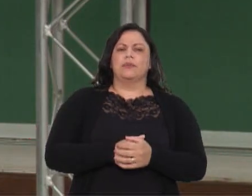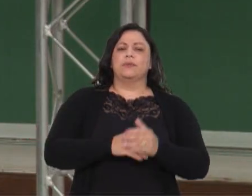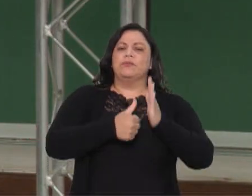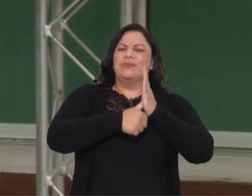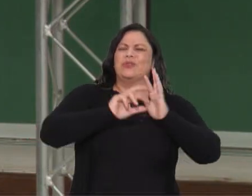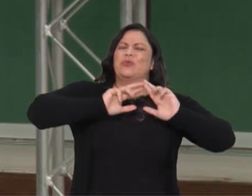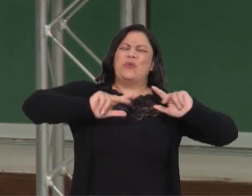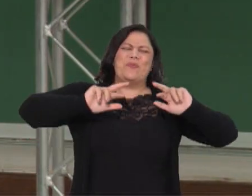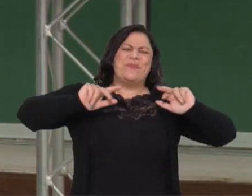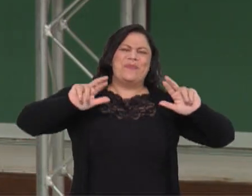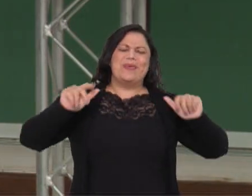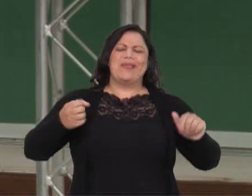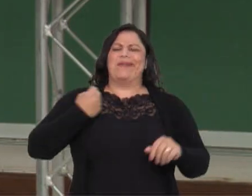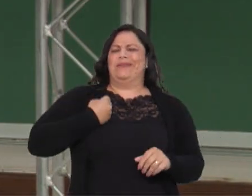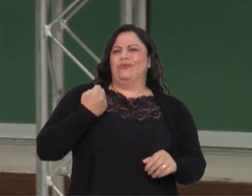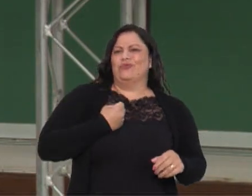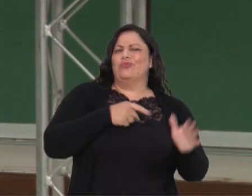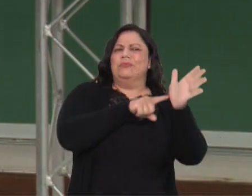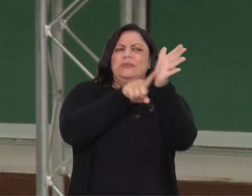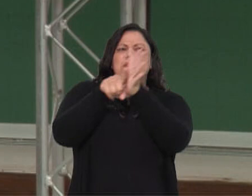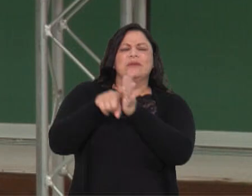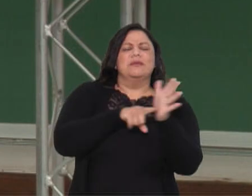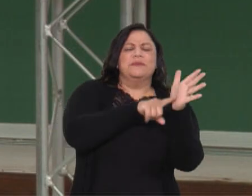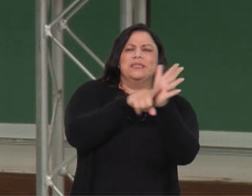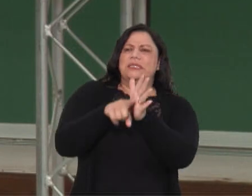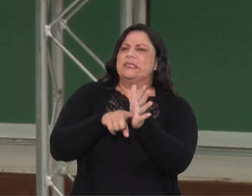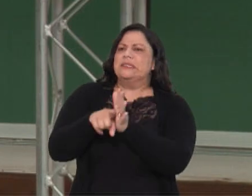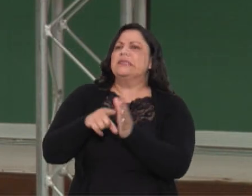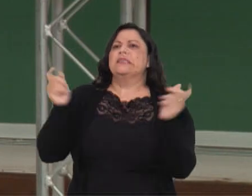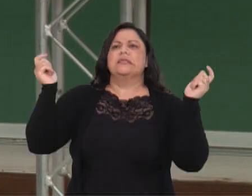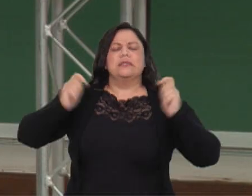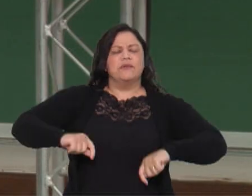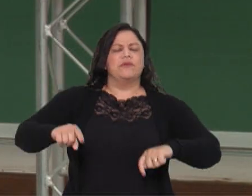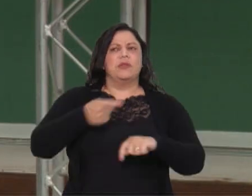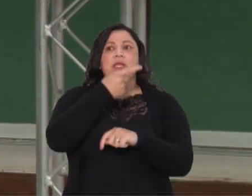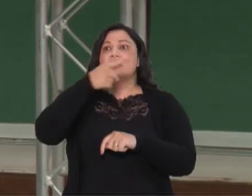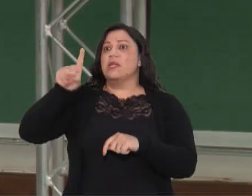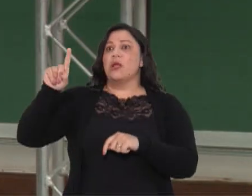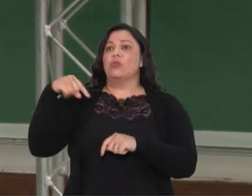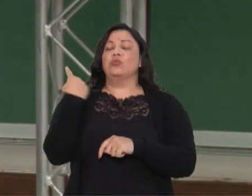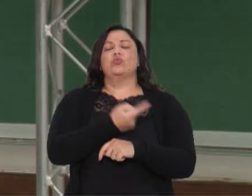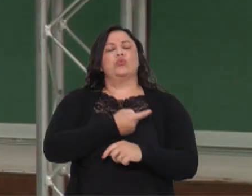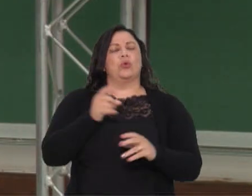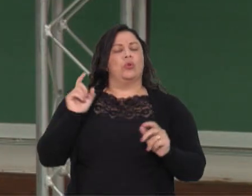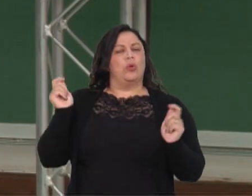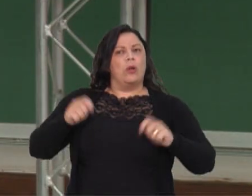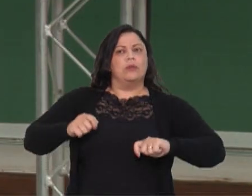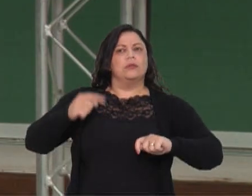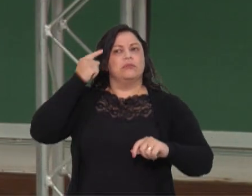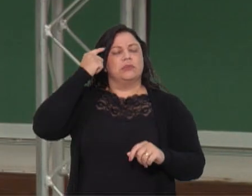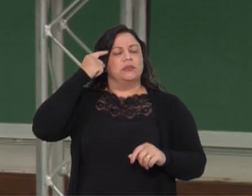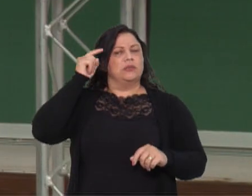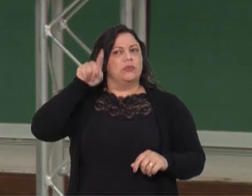números, pesquisas que são feitas, para dizer que não somos só nós que pensamos daquela forma. Tudo